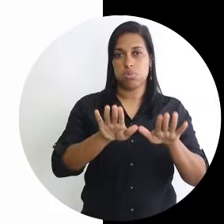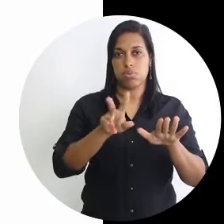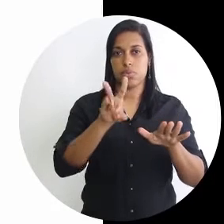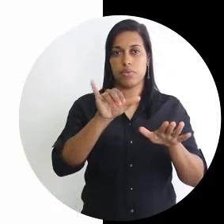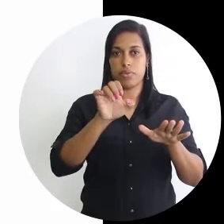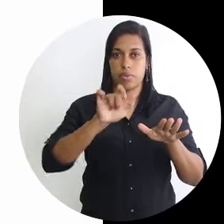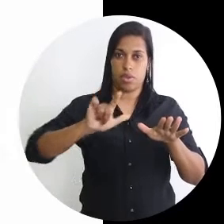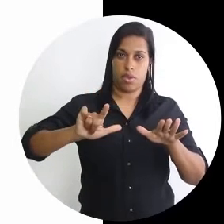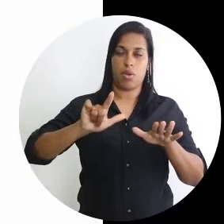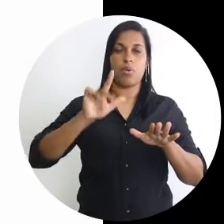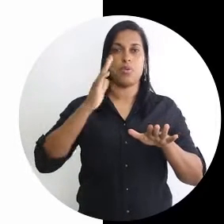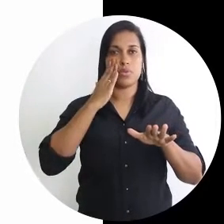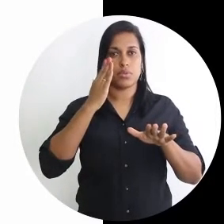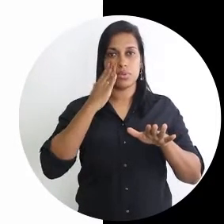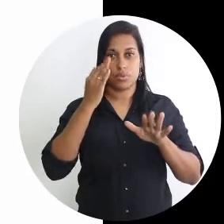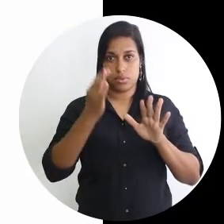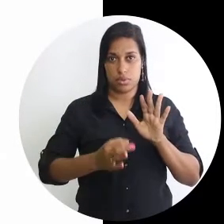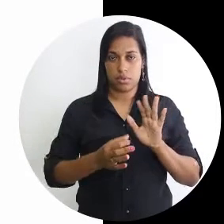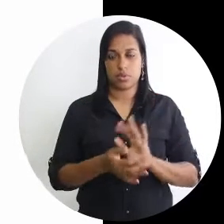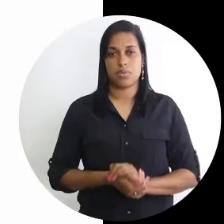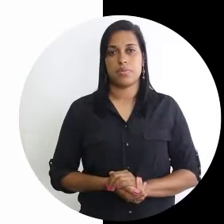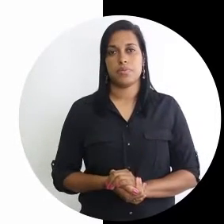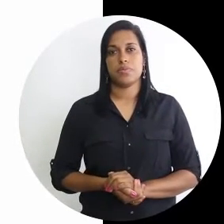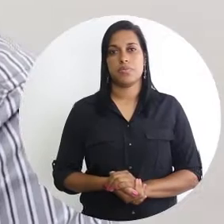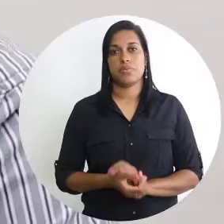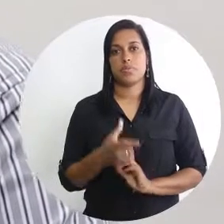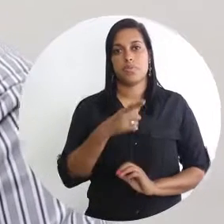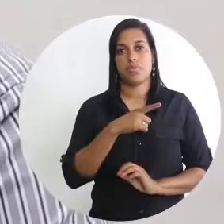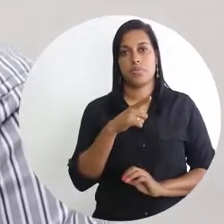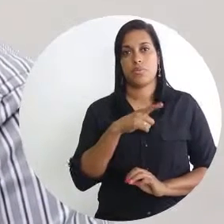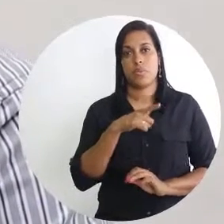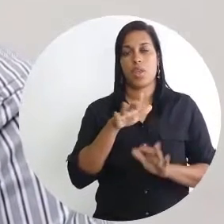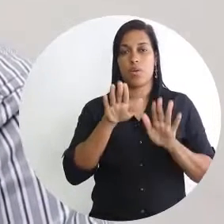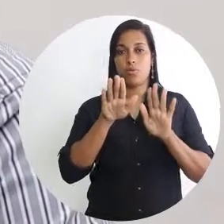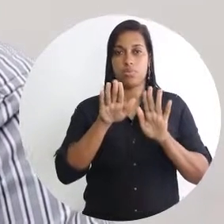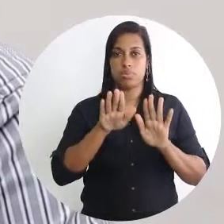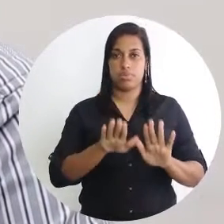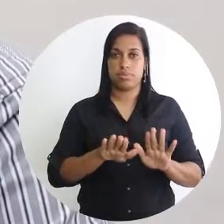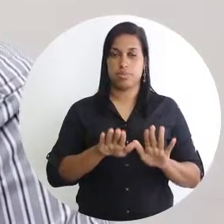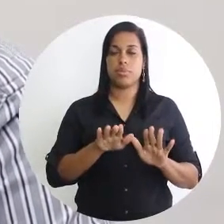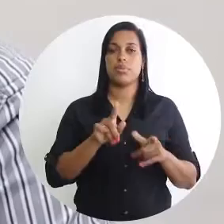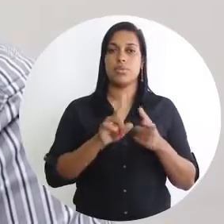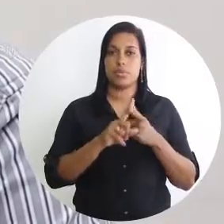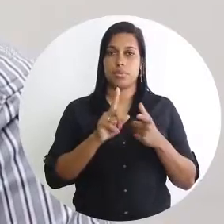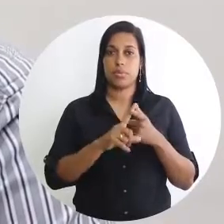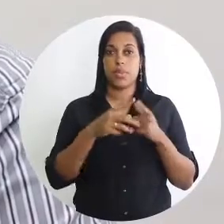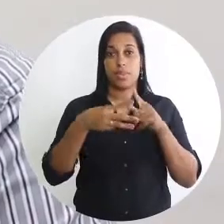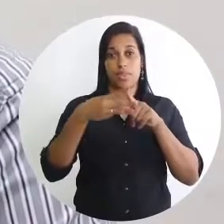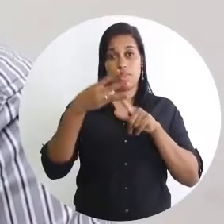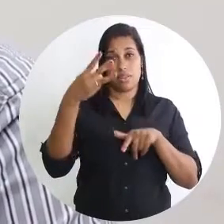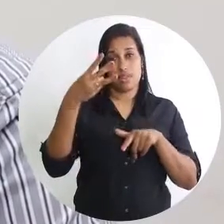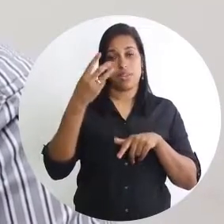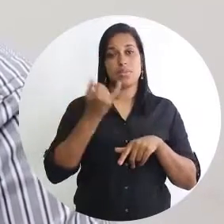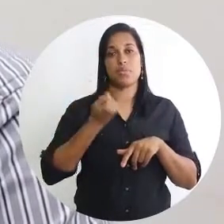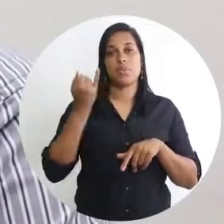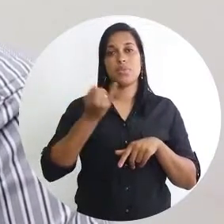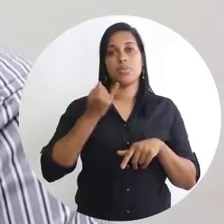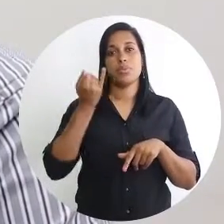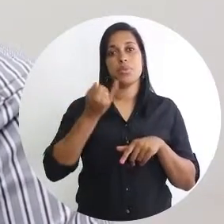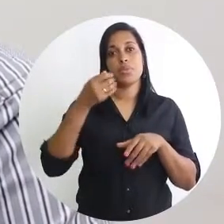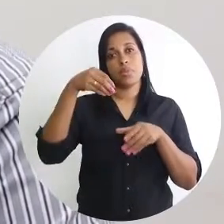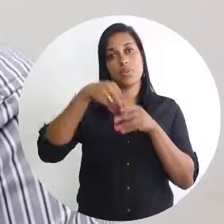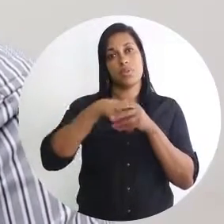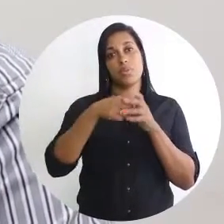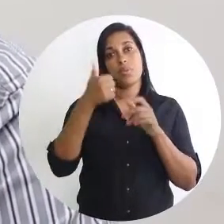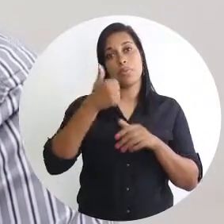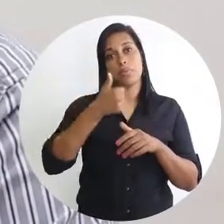View aí, certo? Então a gente tem um Frame Layout como elemento raiz e 3 componentes dentro desse Frame